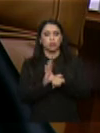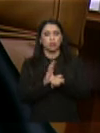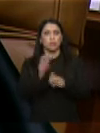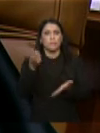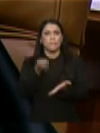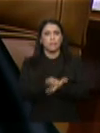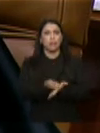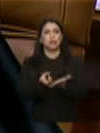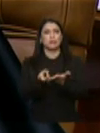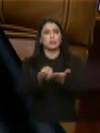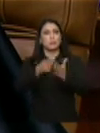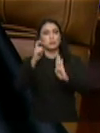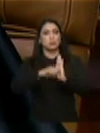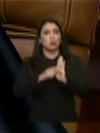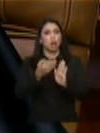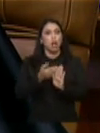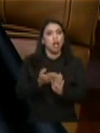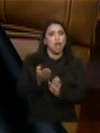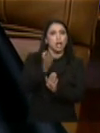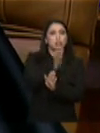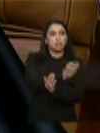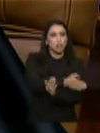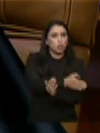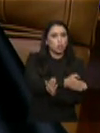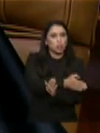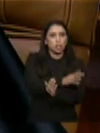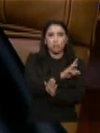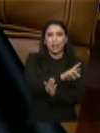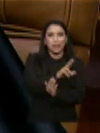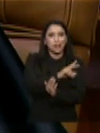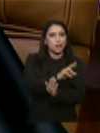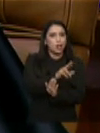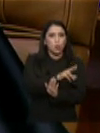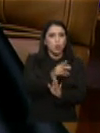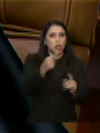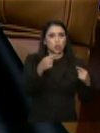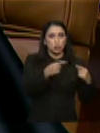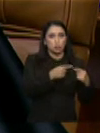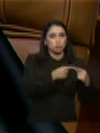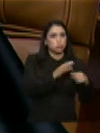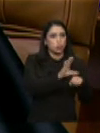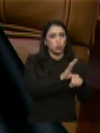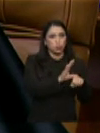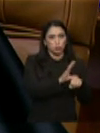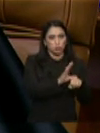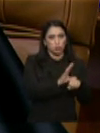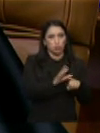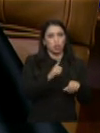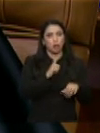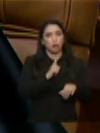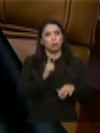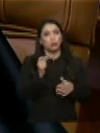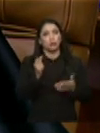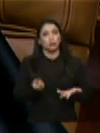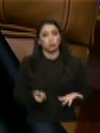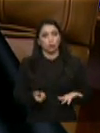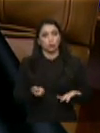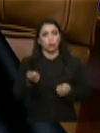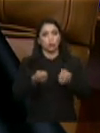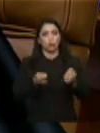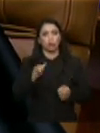tributo anteriormente considerado inconstitucional na via do controle incidental